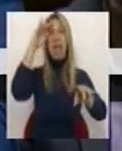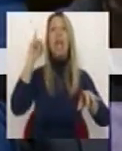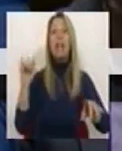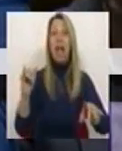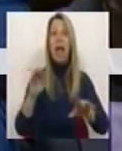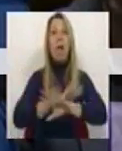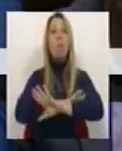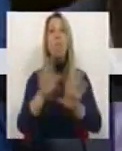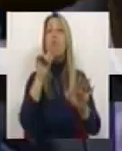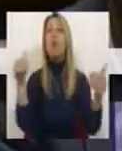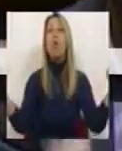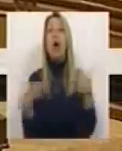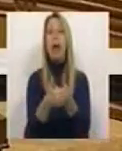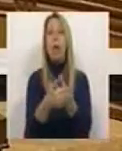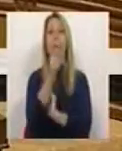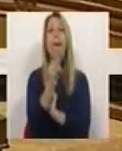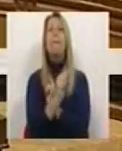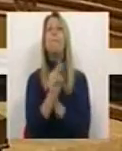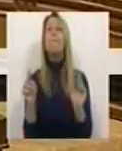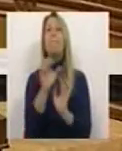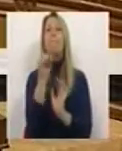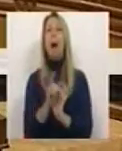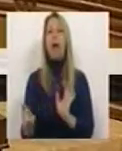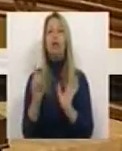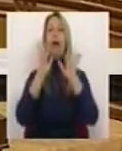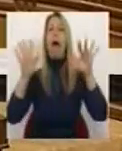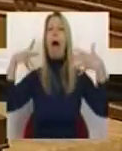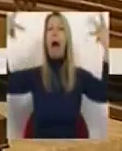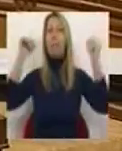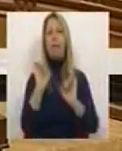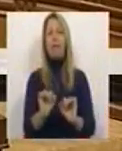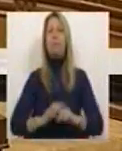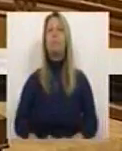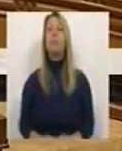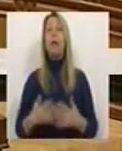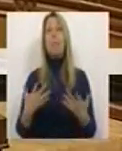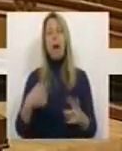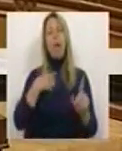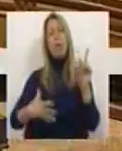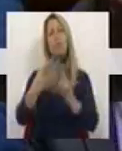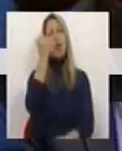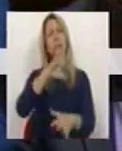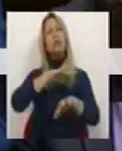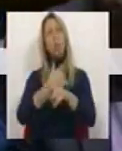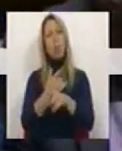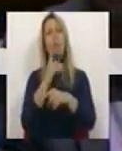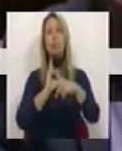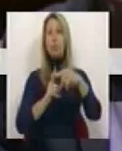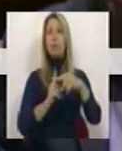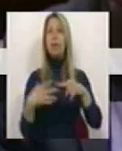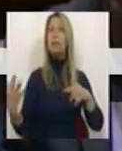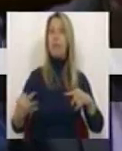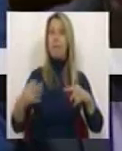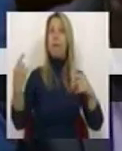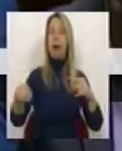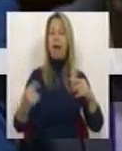paz à sua alma. Mas há uma outra conquista neste processo. É que, se